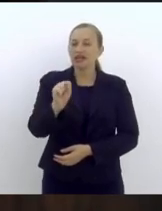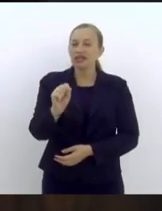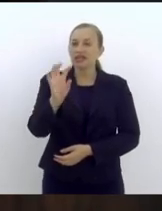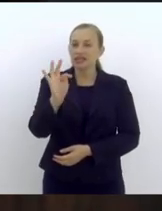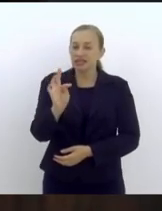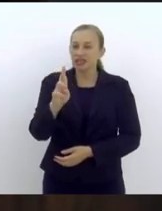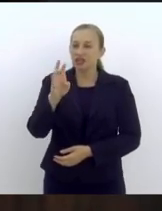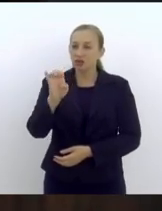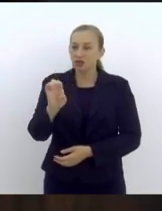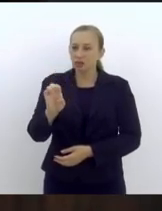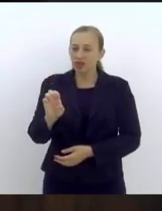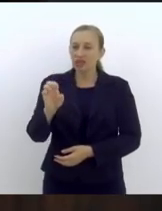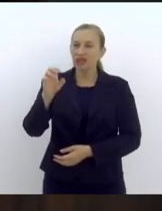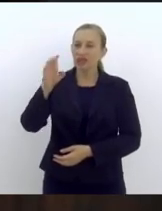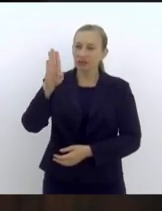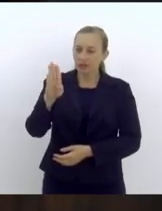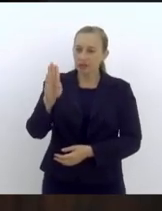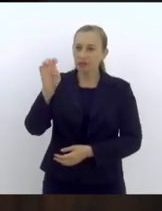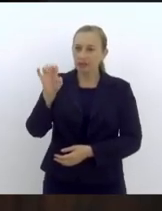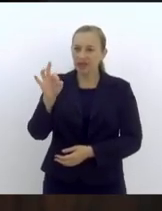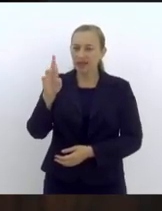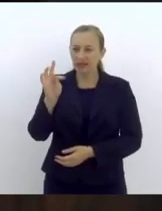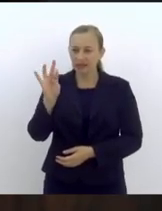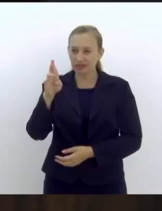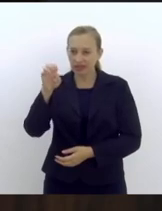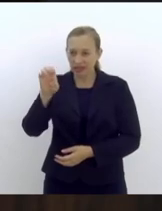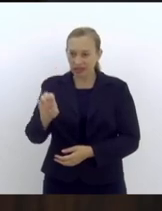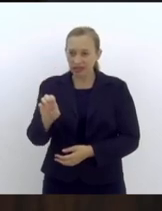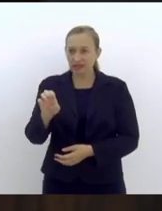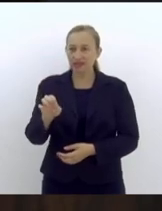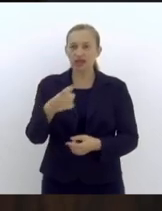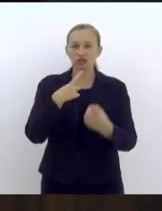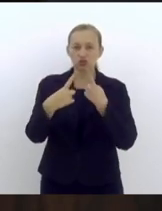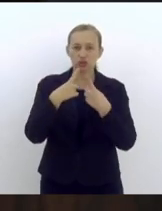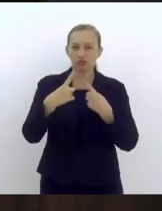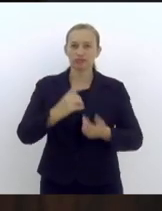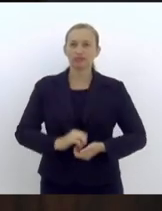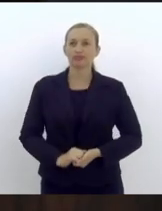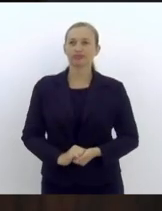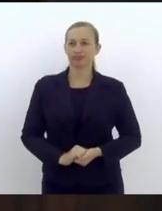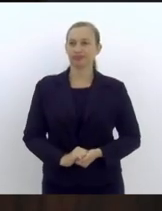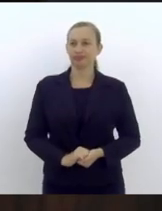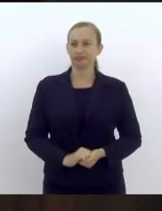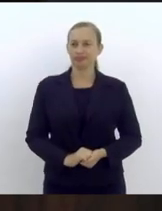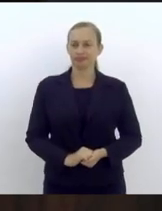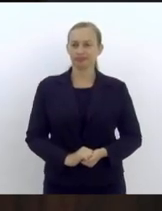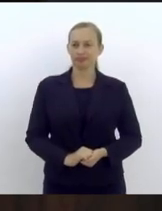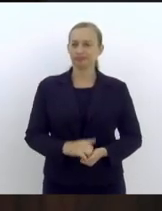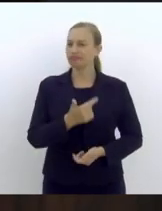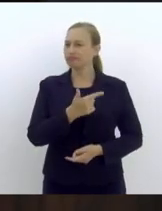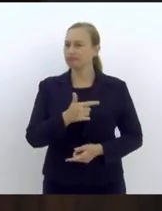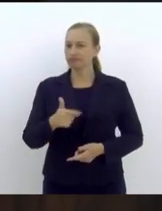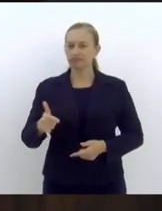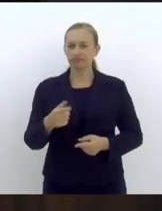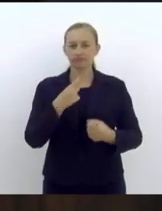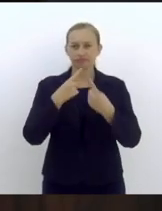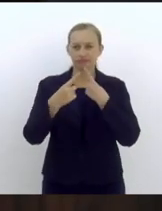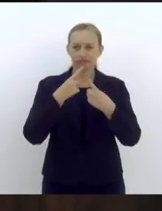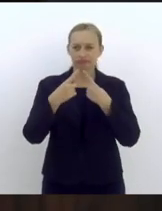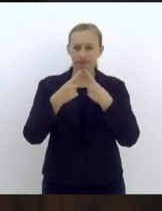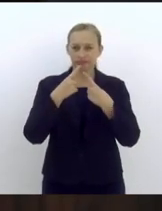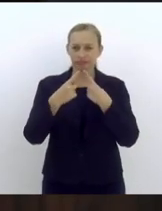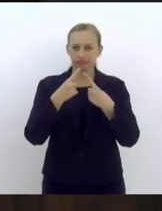berardinelli no estado do Rio de Janeiro em discussão não havendo Quem Queira